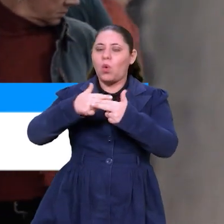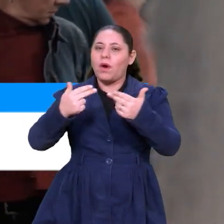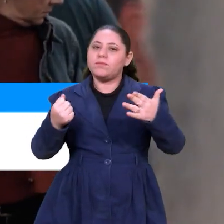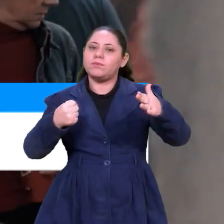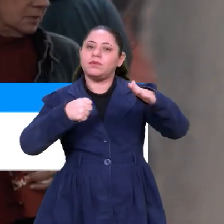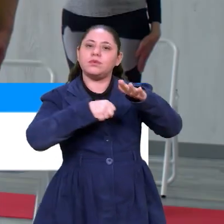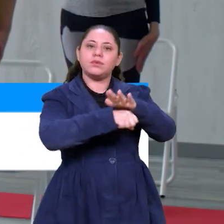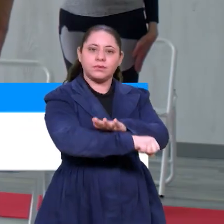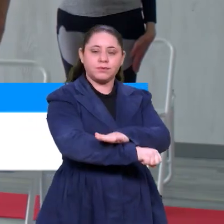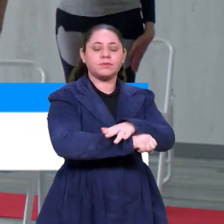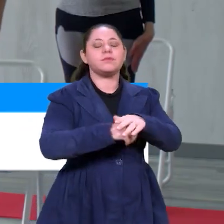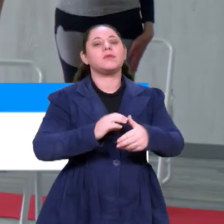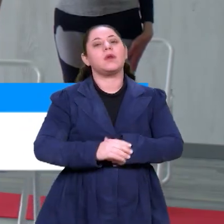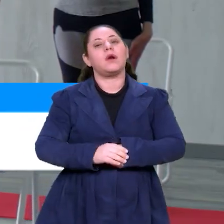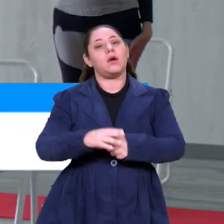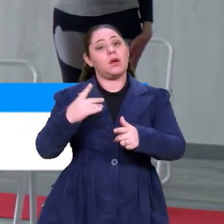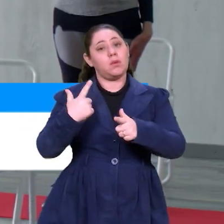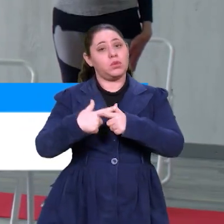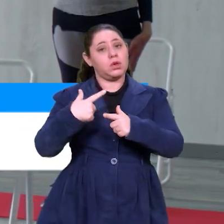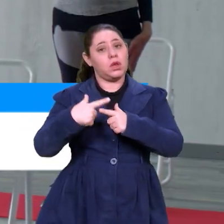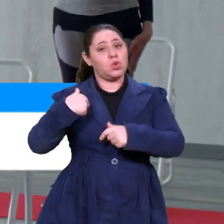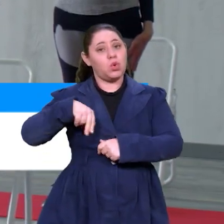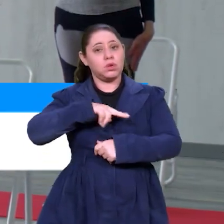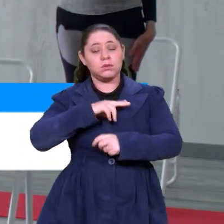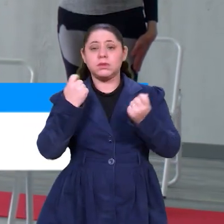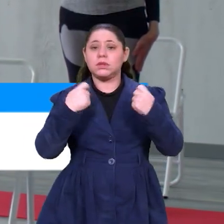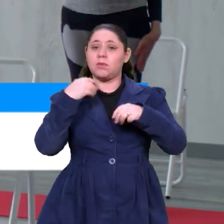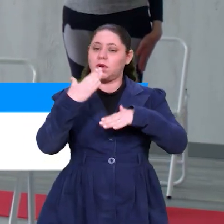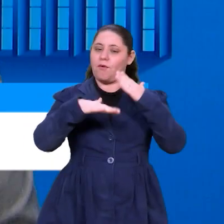e conquistadas, porque nós